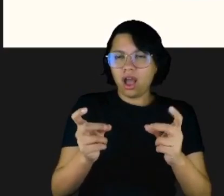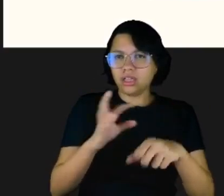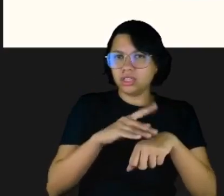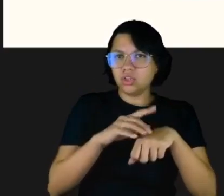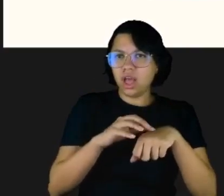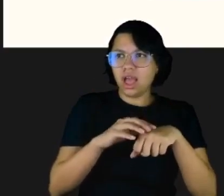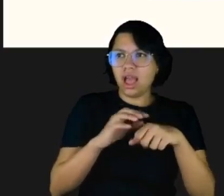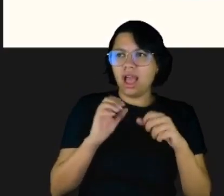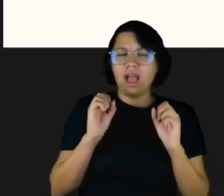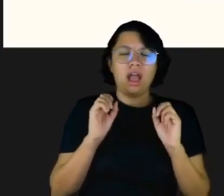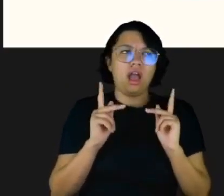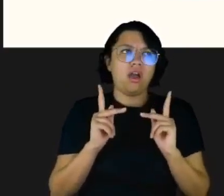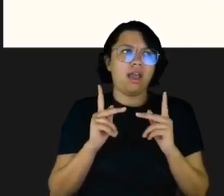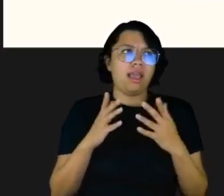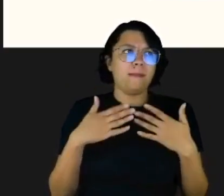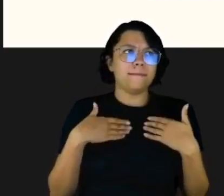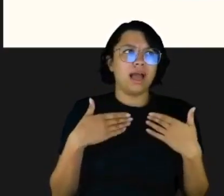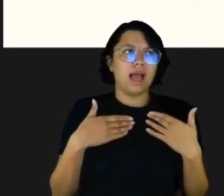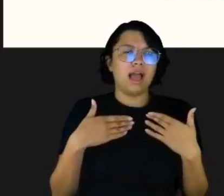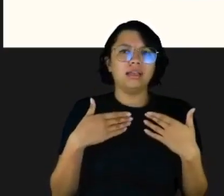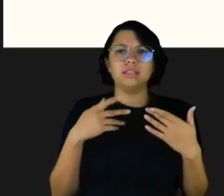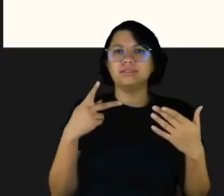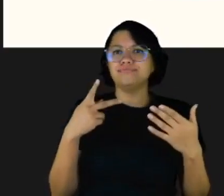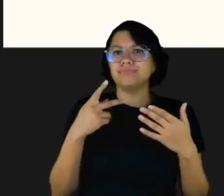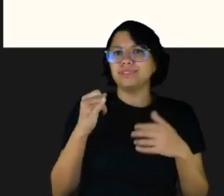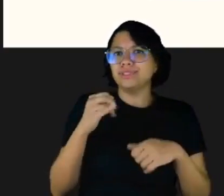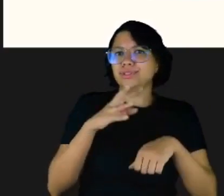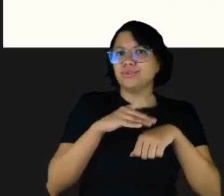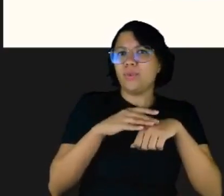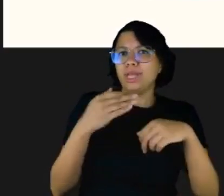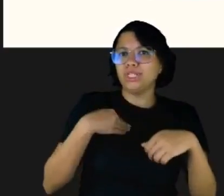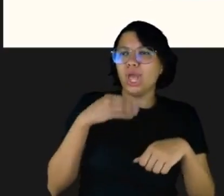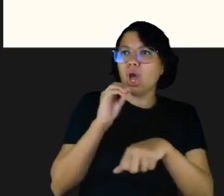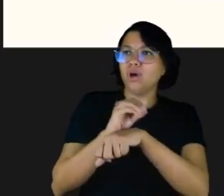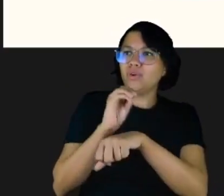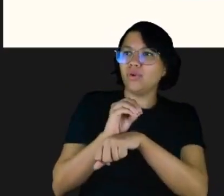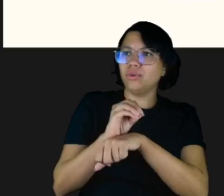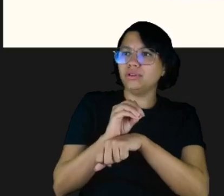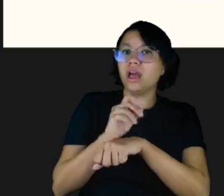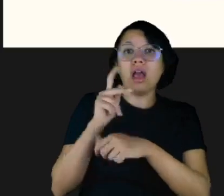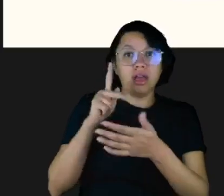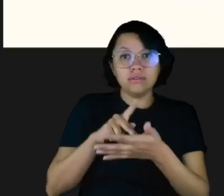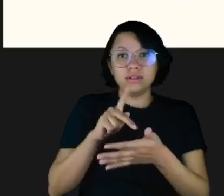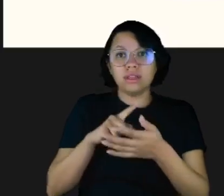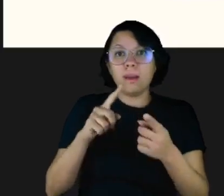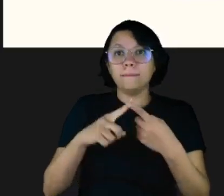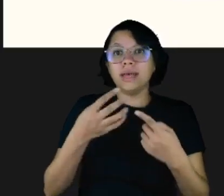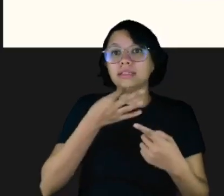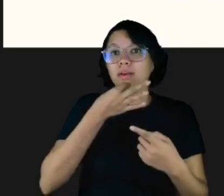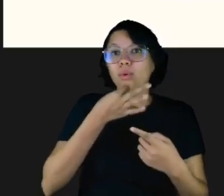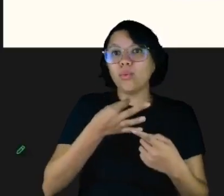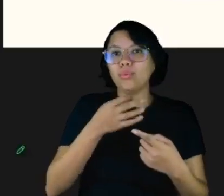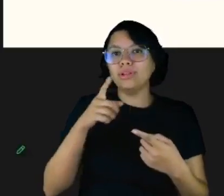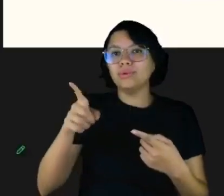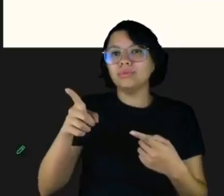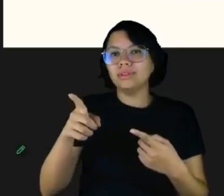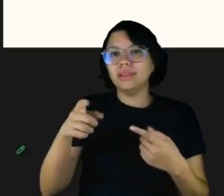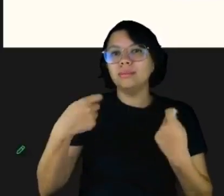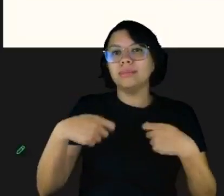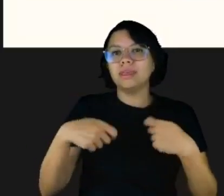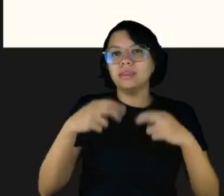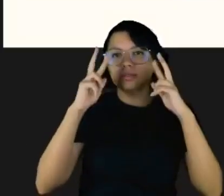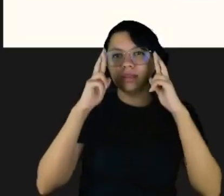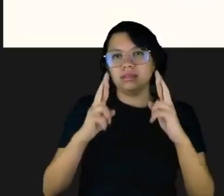mas essa consequência vai cair em mim, que sou filho e vou ter que cuidar. É verdade. Mas a opinião do outro, que é lúcido, precisa